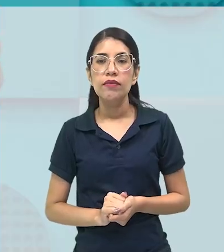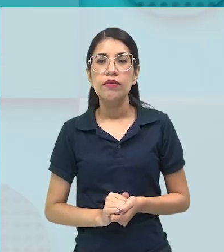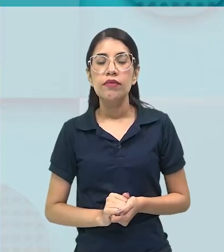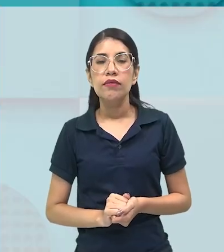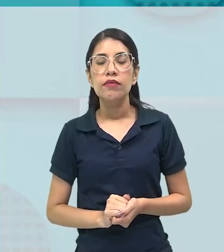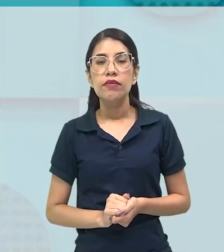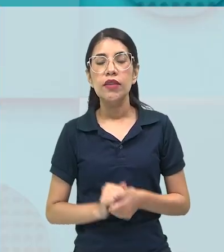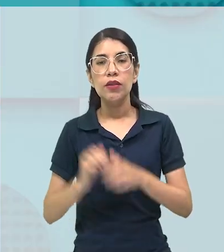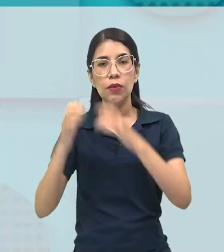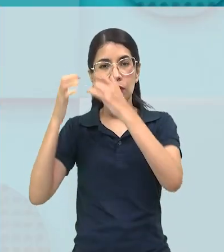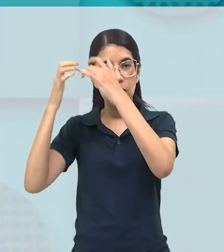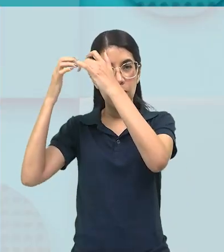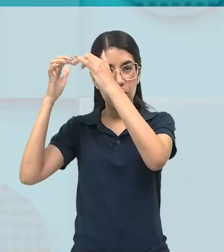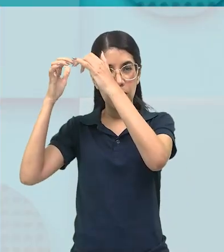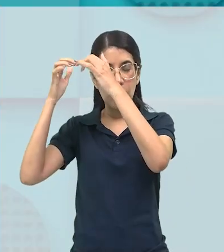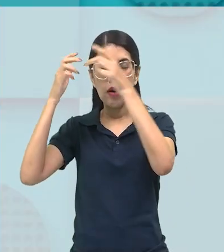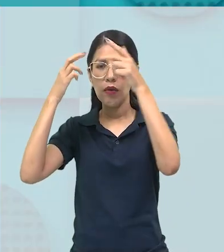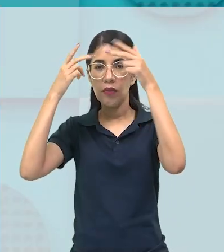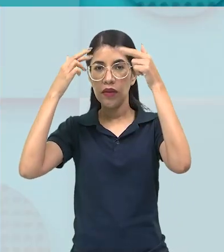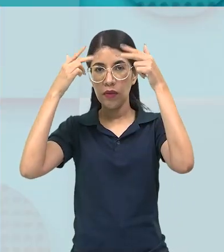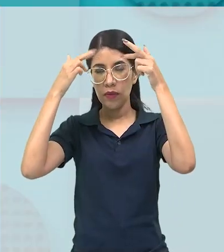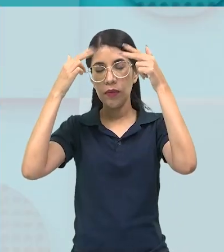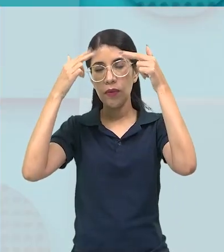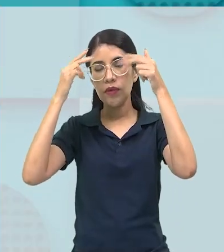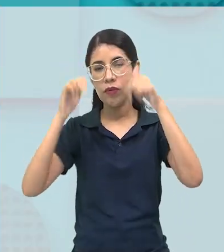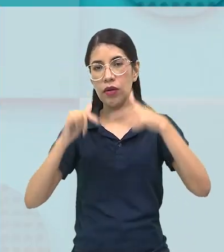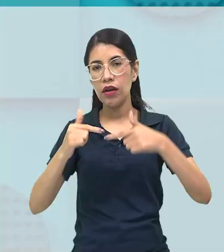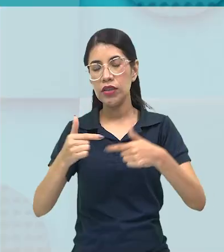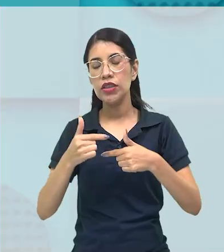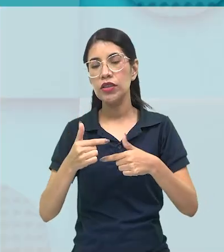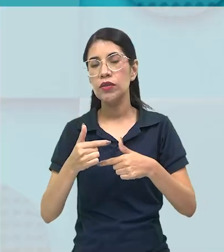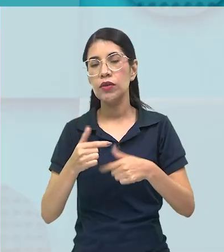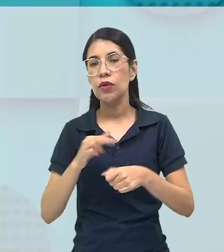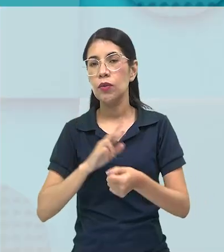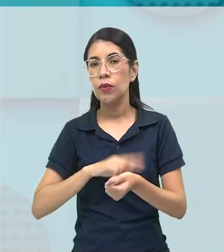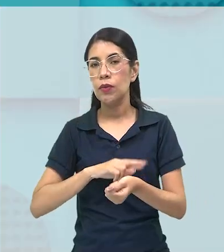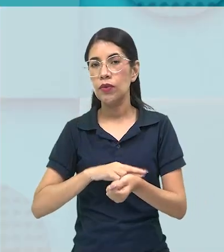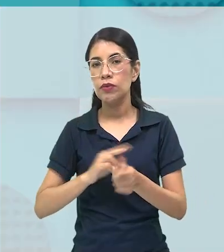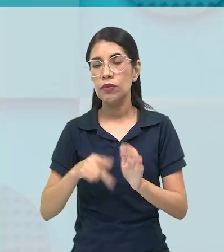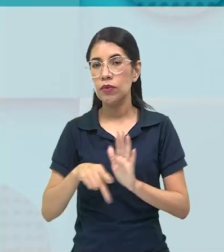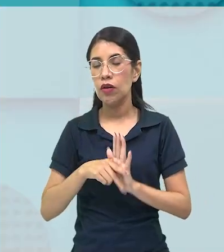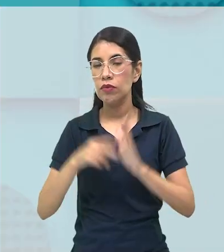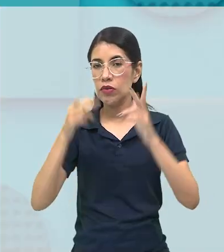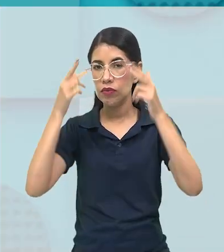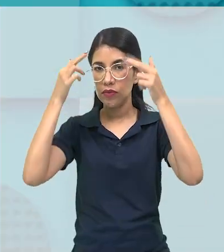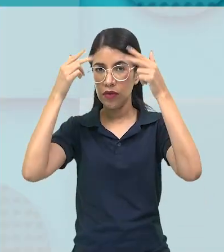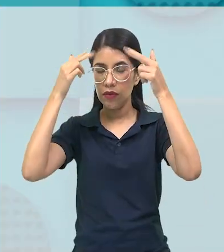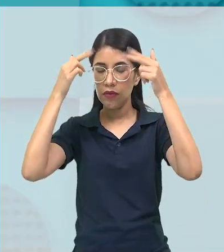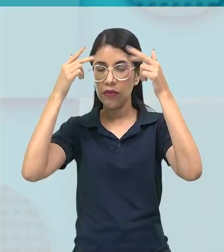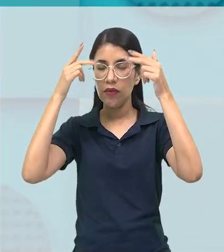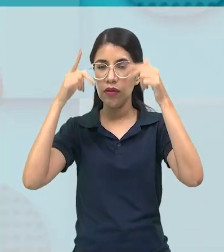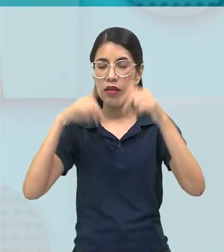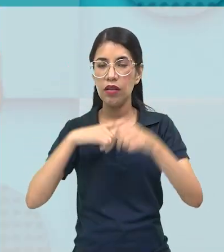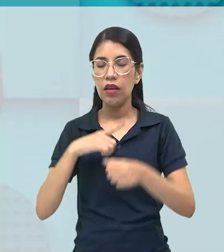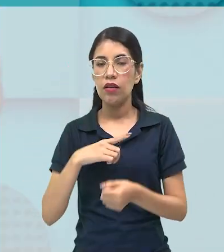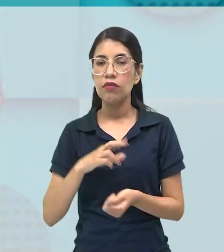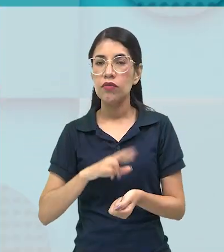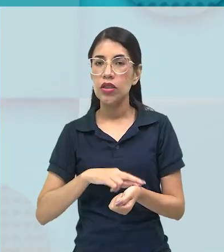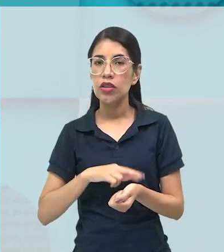os neurônios estão ali funcionando num ritmo próprio, né? Cada um deles tem um ritmo